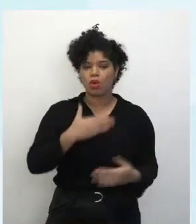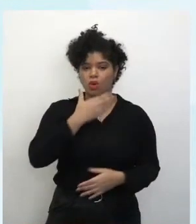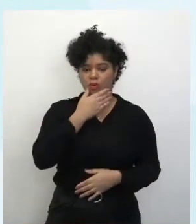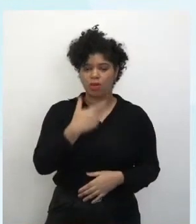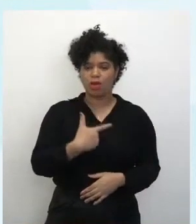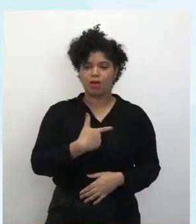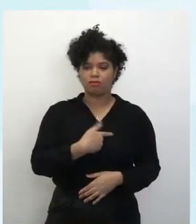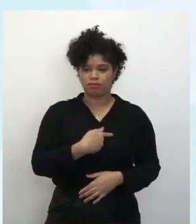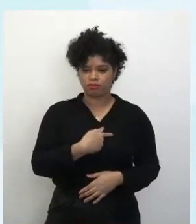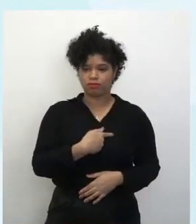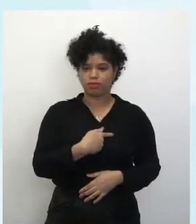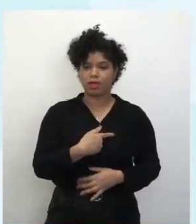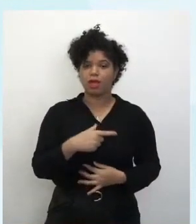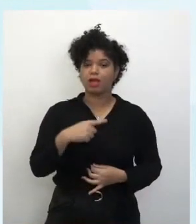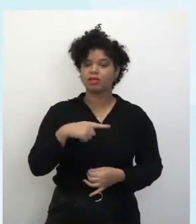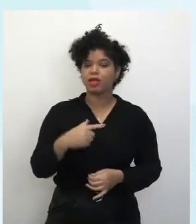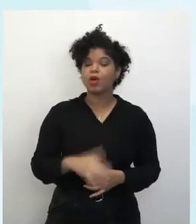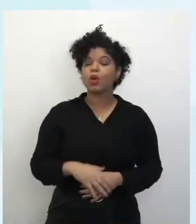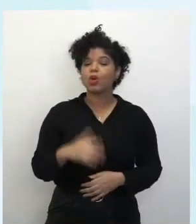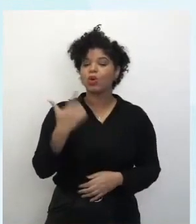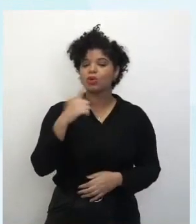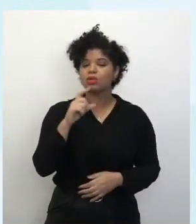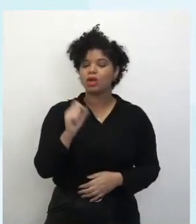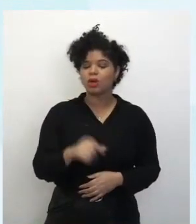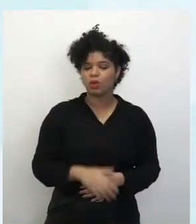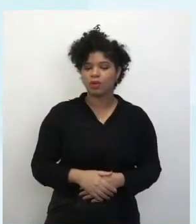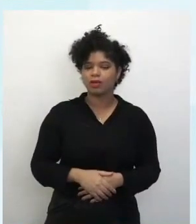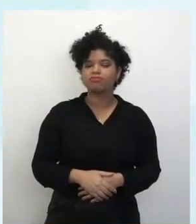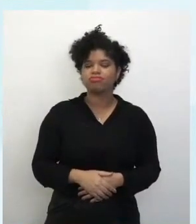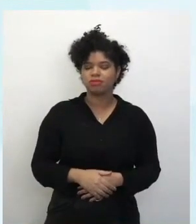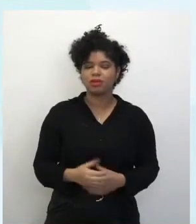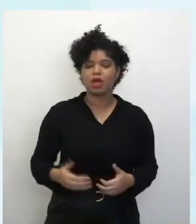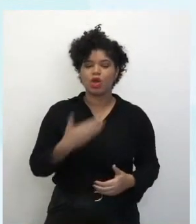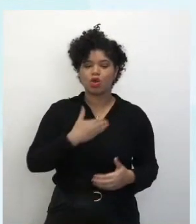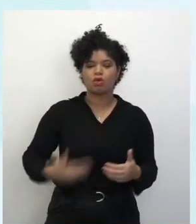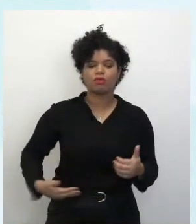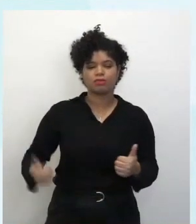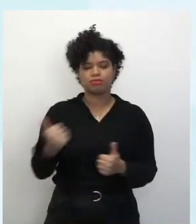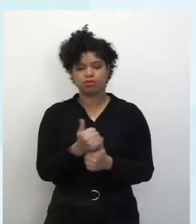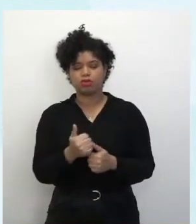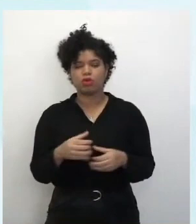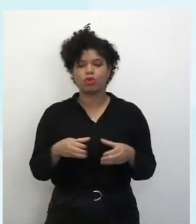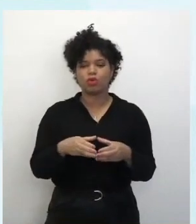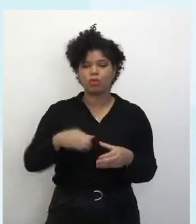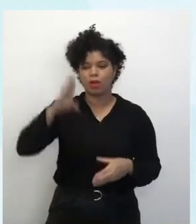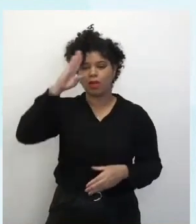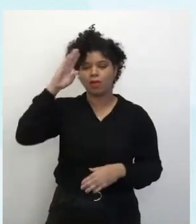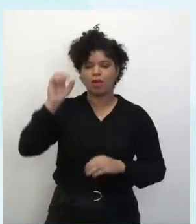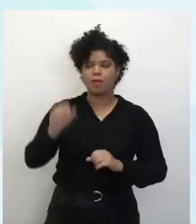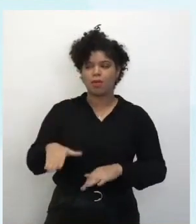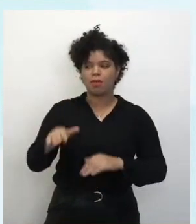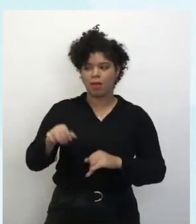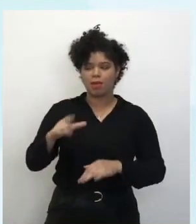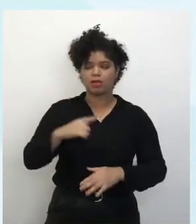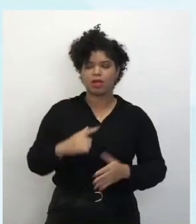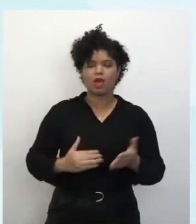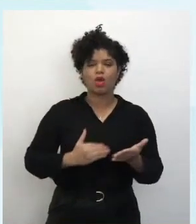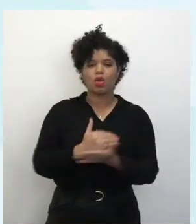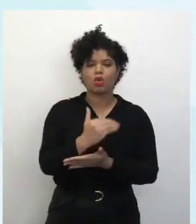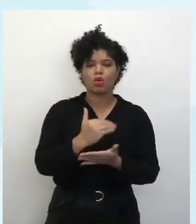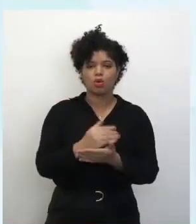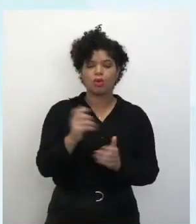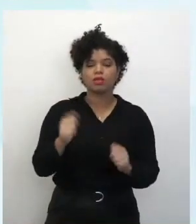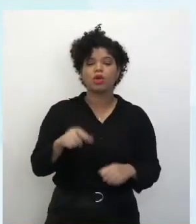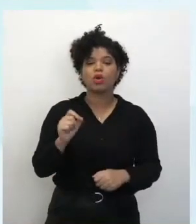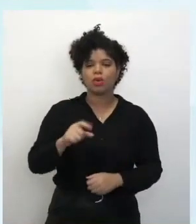Vargas dão alto golpe de estado junto com o Comando Militar EA partir disso então começa